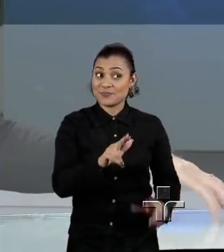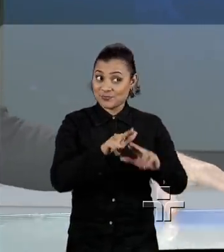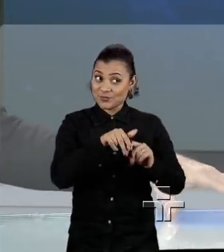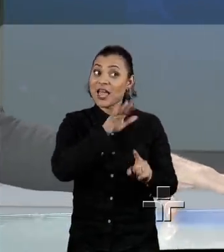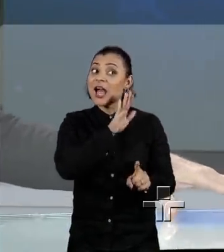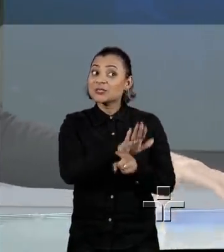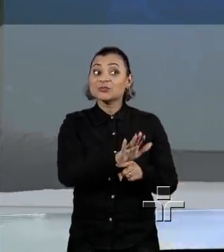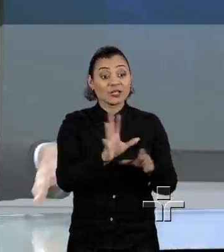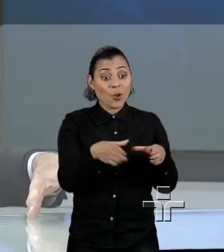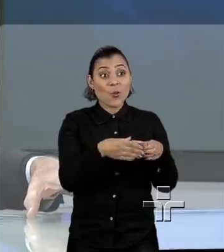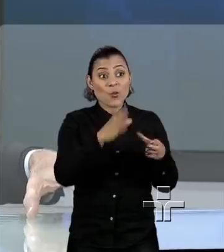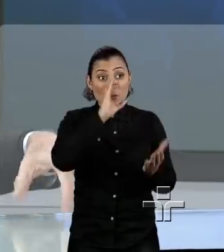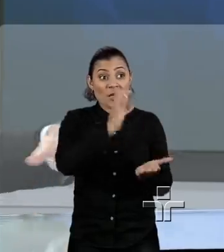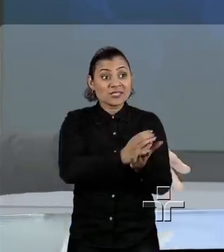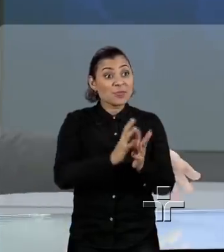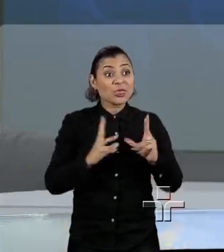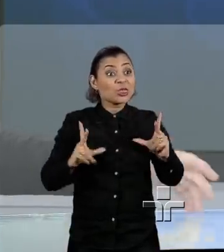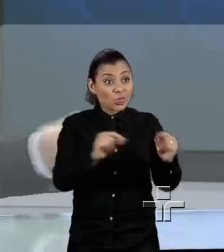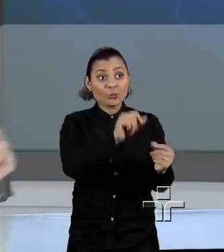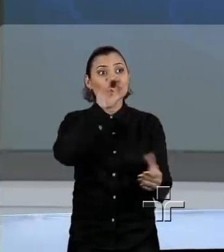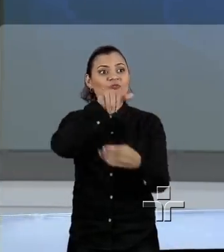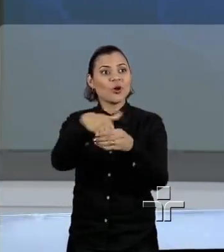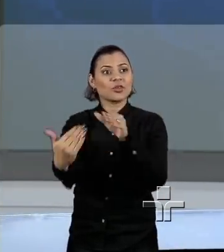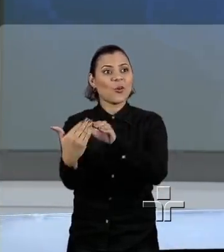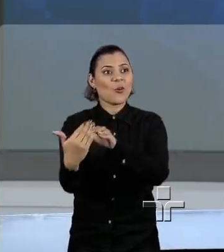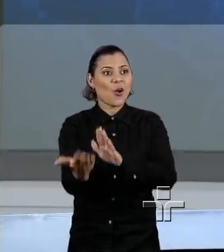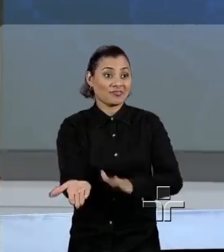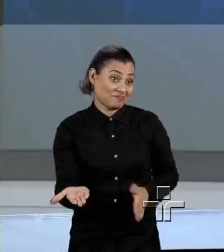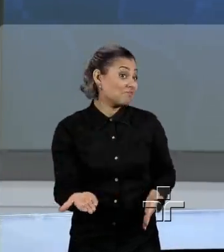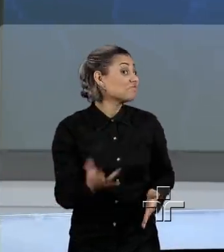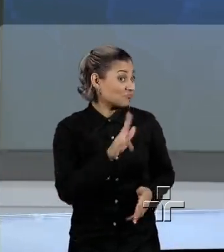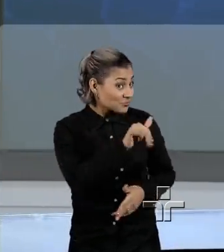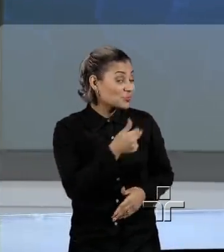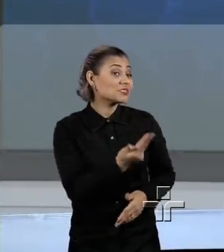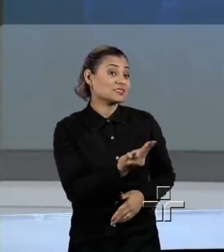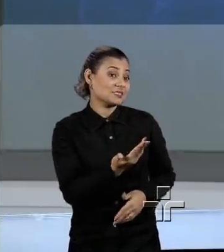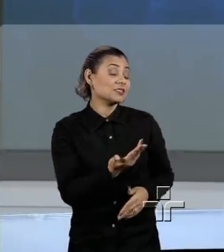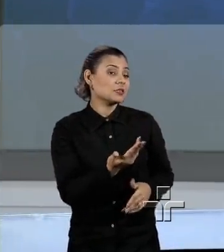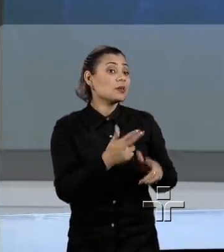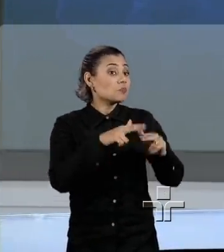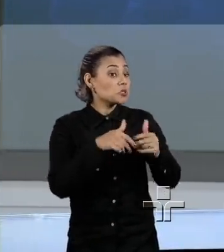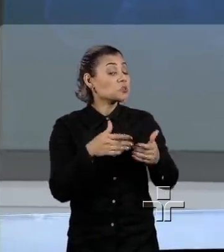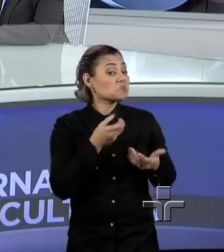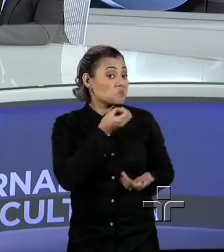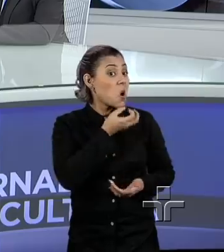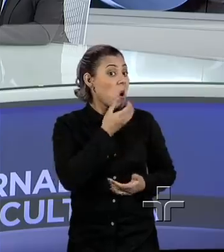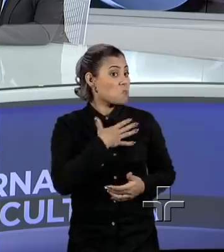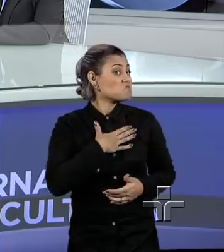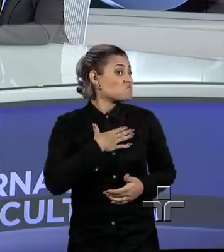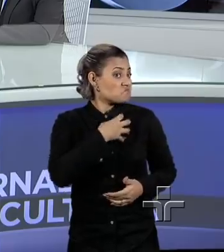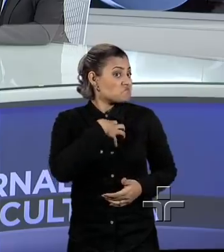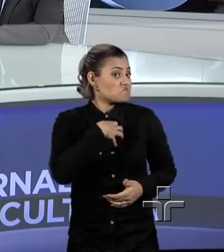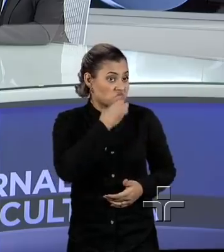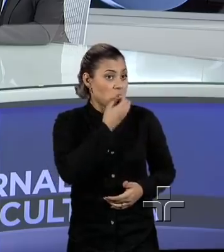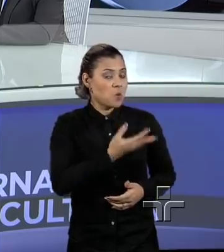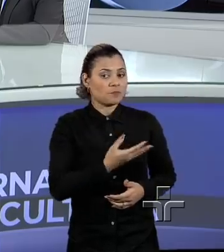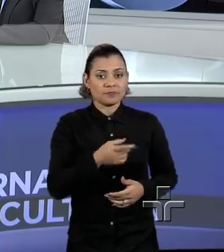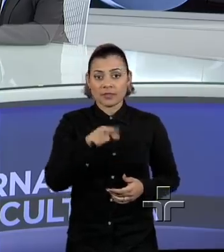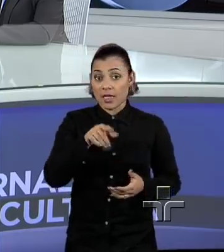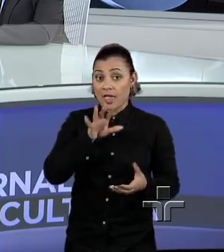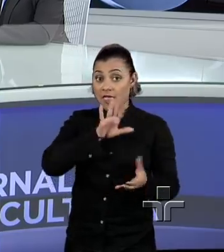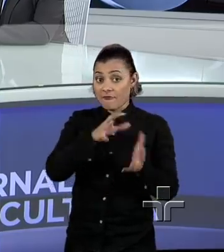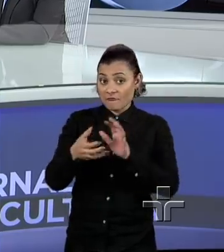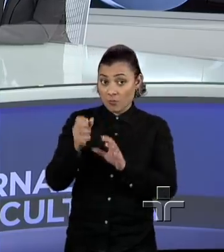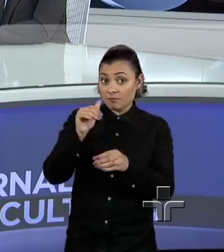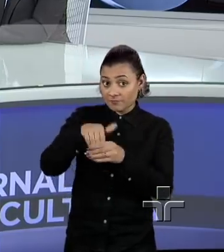bloco inteiro, além dos outros partidos, votando a favor. Então, o caminho está muito bom. Saldiva, alguma reforma será votada.